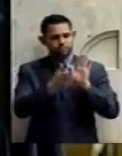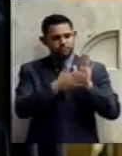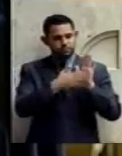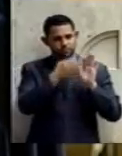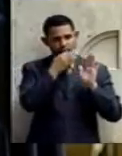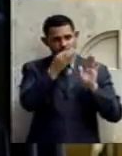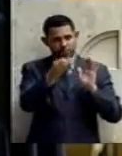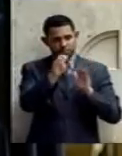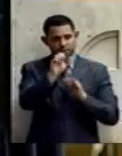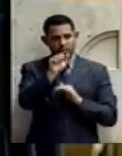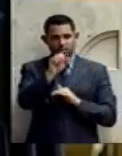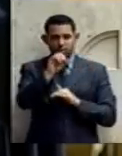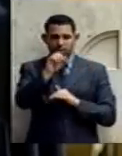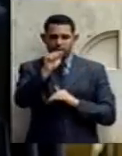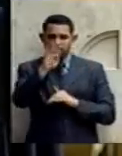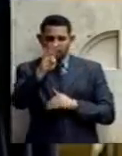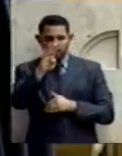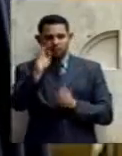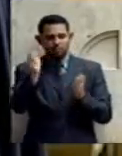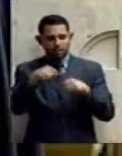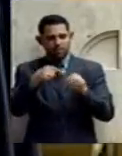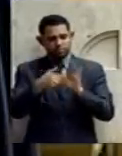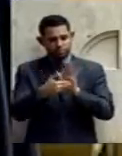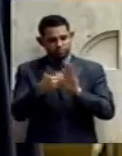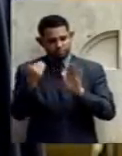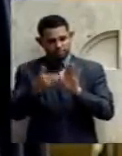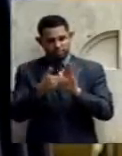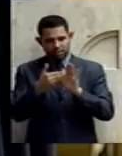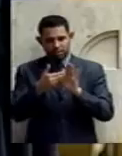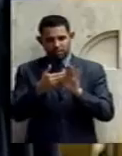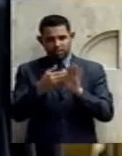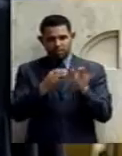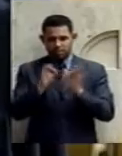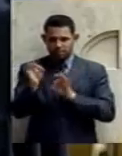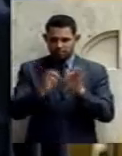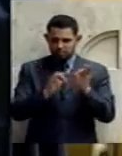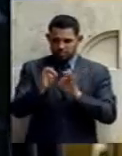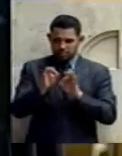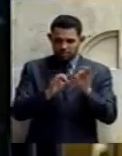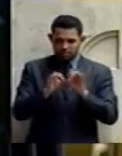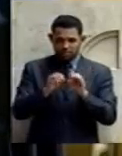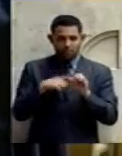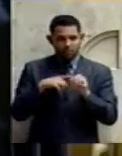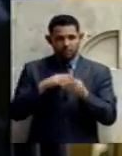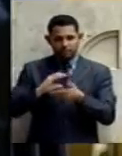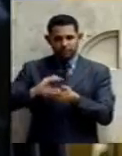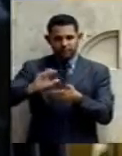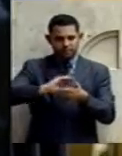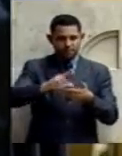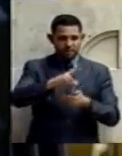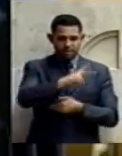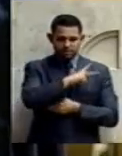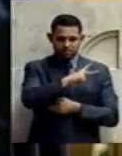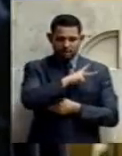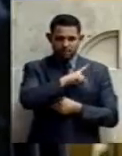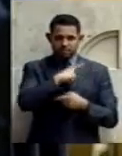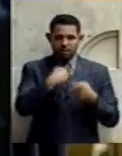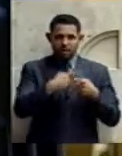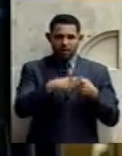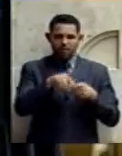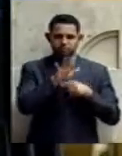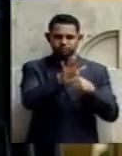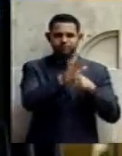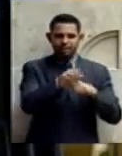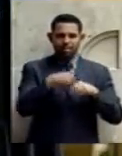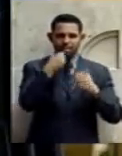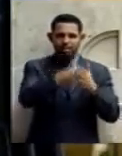pela Ordem dos Advogados do Brasil para retirar do ordenamento eleitoral o financiamento das empresas privadas às campanhas